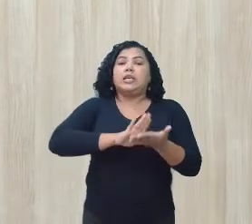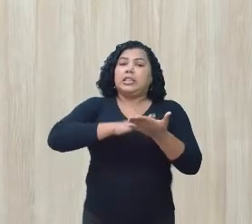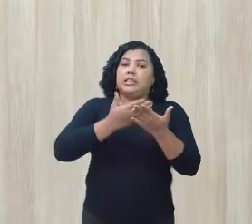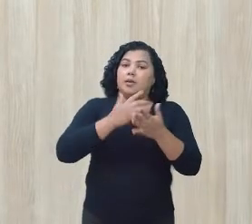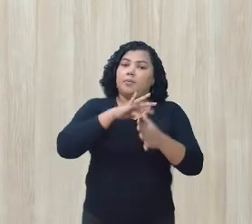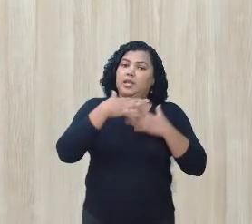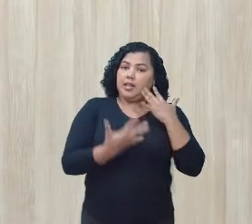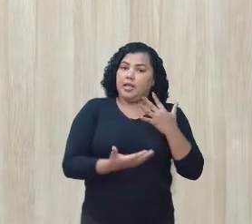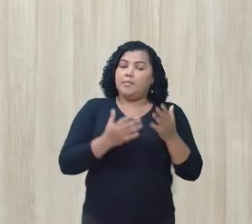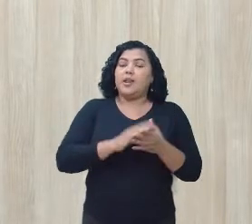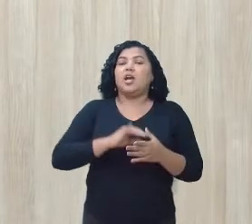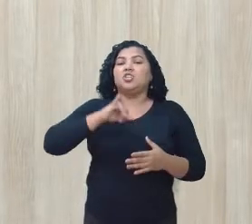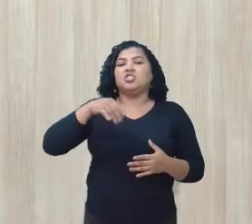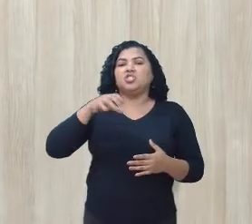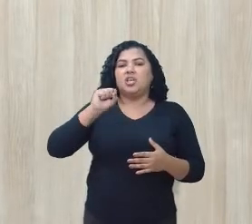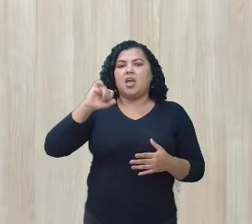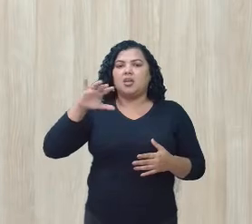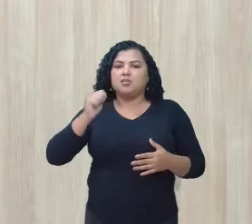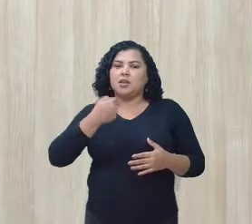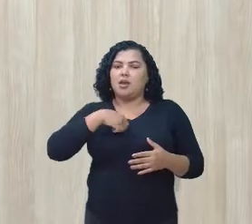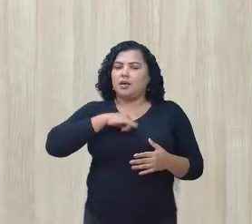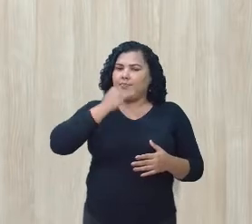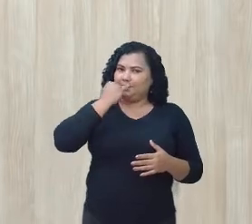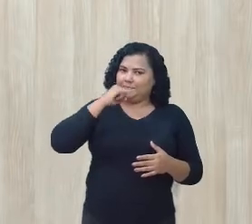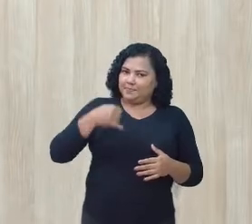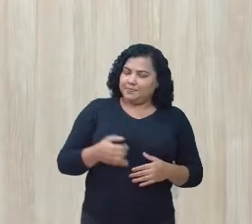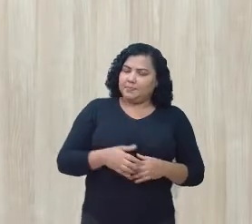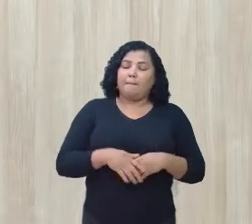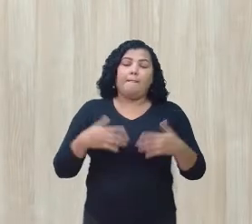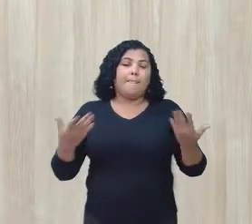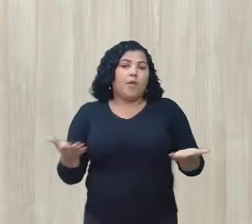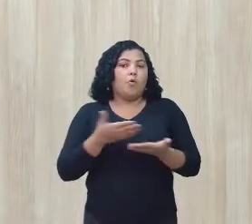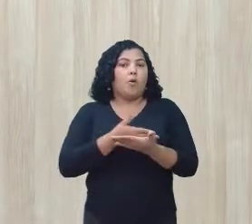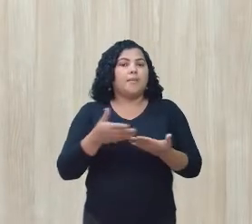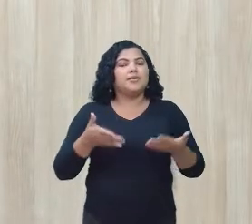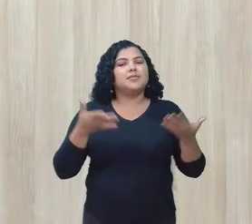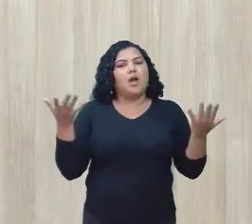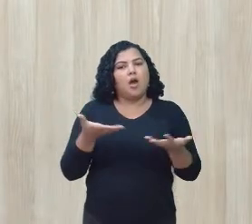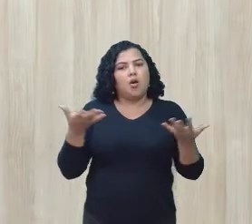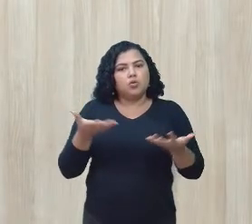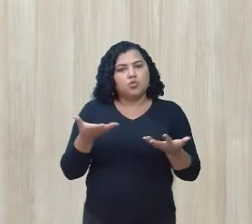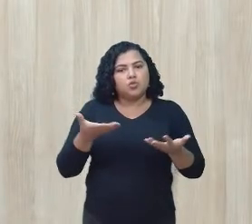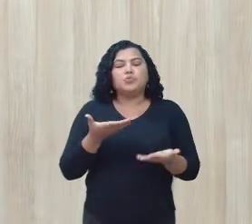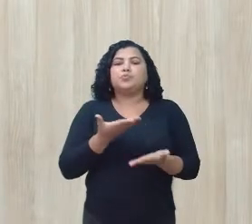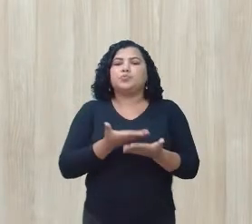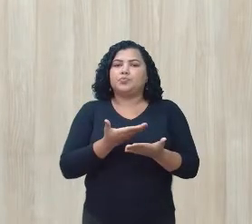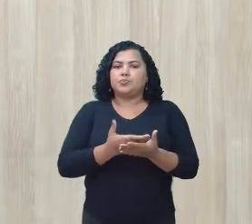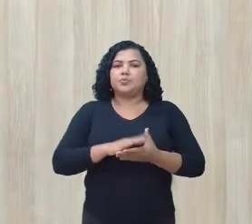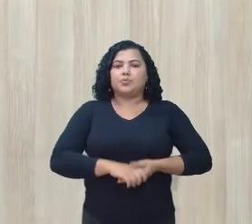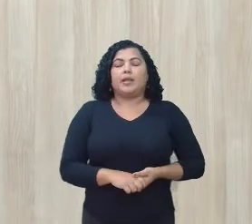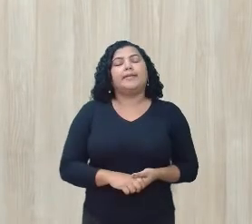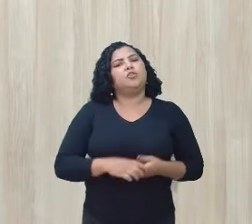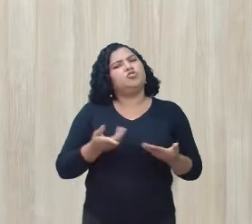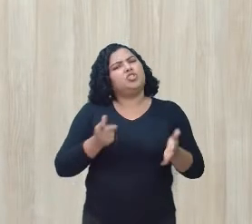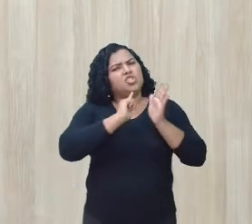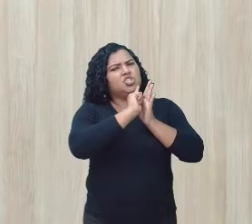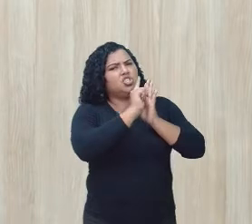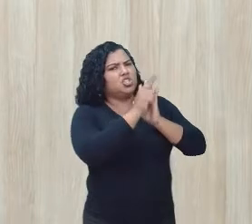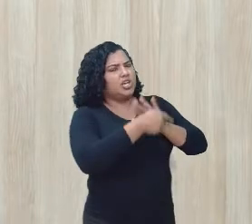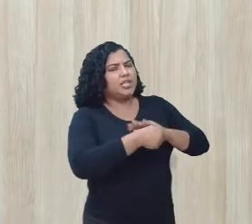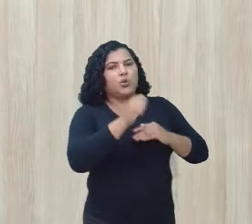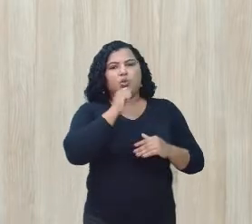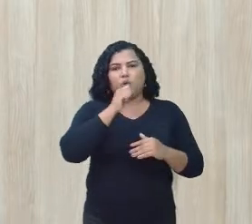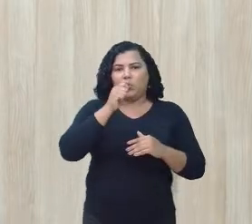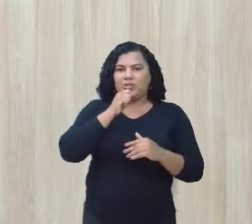tá certo? Então vamos lá, vamos começar a nossa aula de hoje. A gente vem aí já há um bom tempo falando sobre o gênero notícia e reportagem, vocês aí já